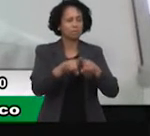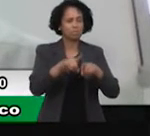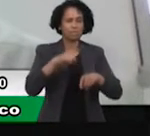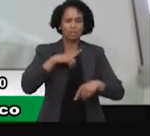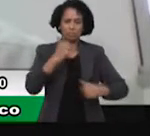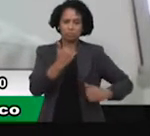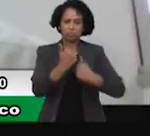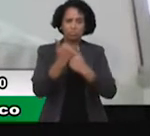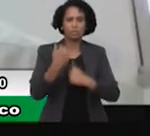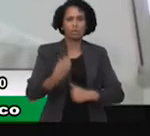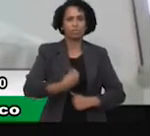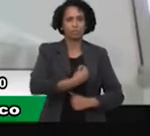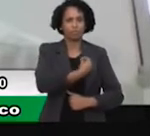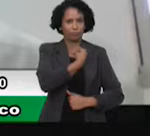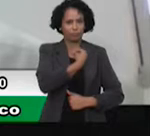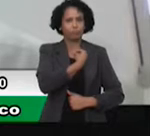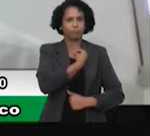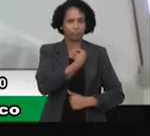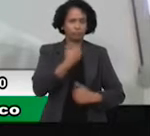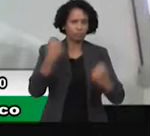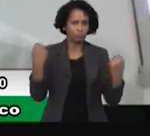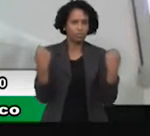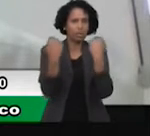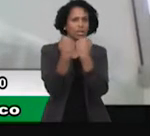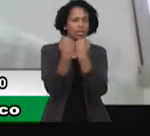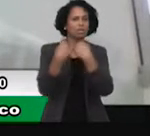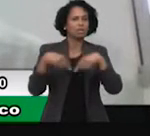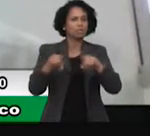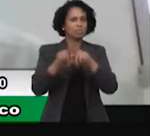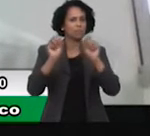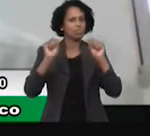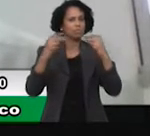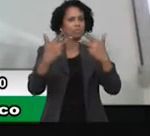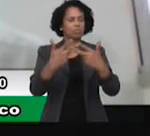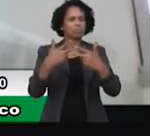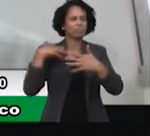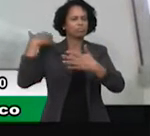vida e tantas outras coisas que essa casa fez questão ao longo desses anos